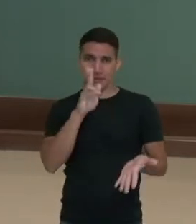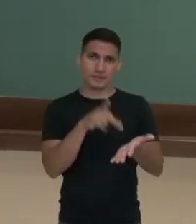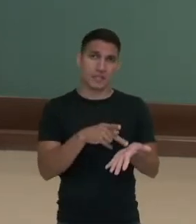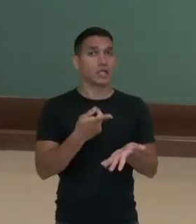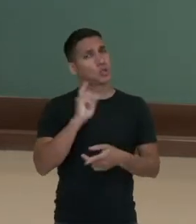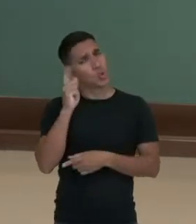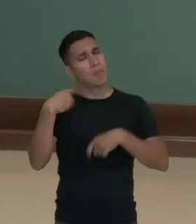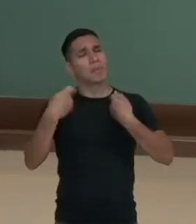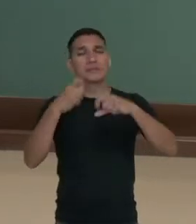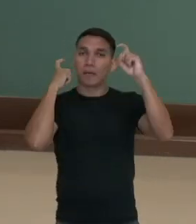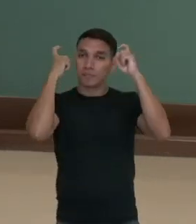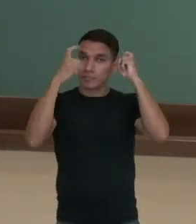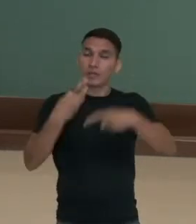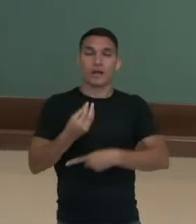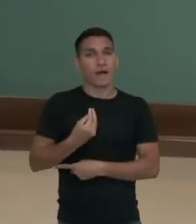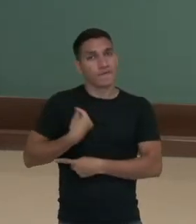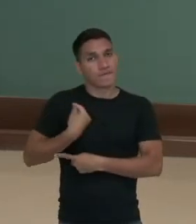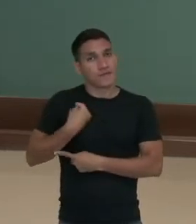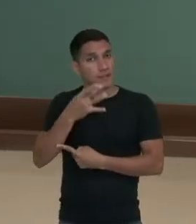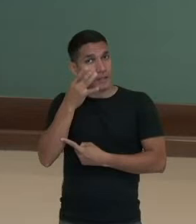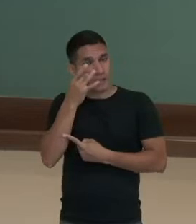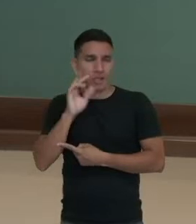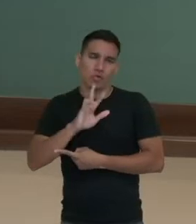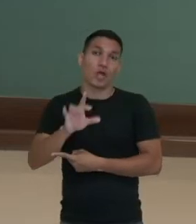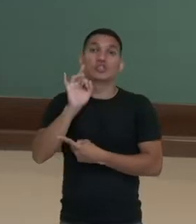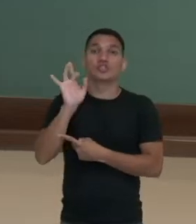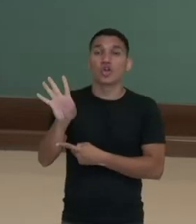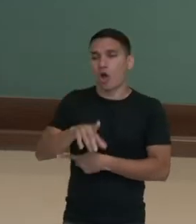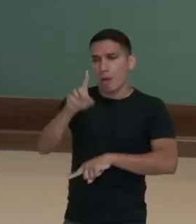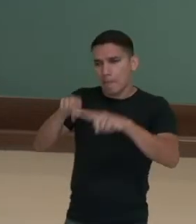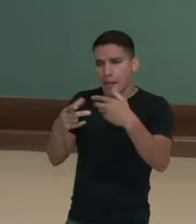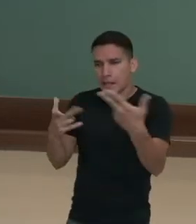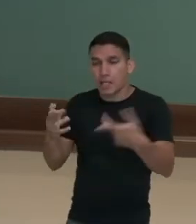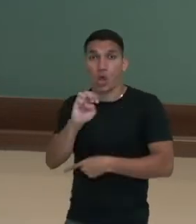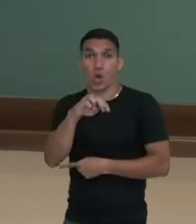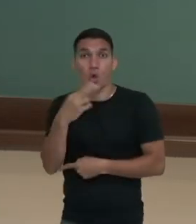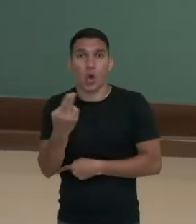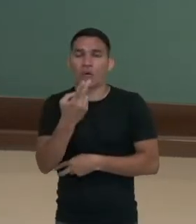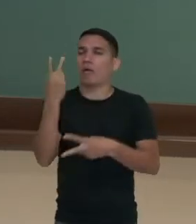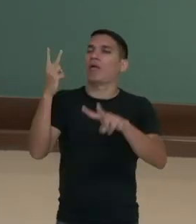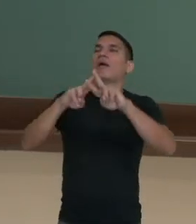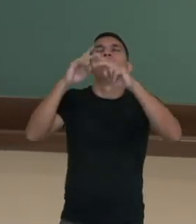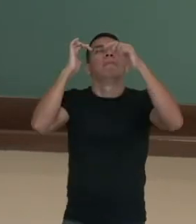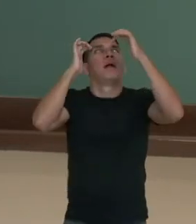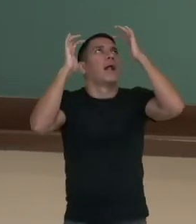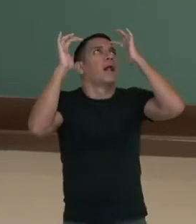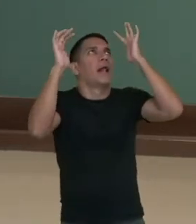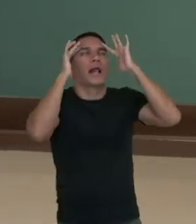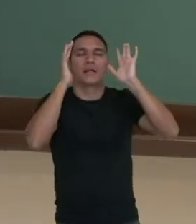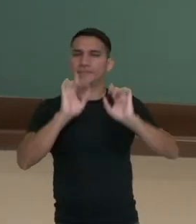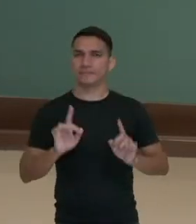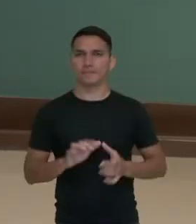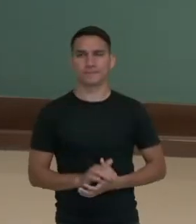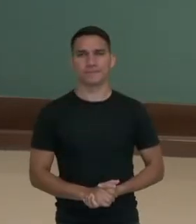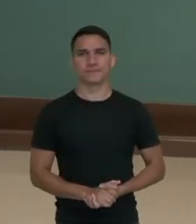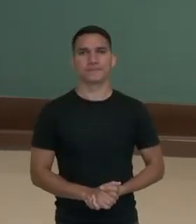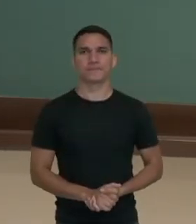bastante com a nossa vida real, não só lá no equipamento ou preso ao mundo imaginário, certo?